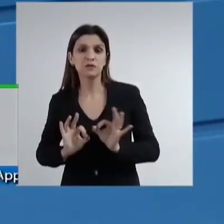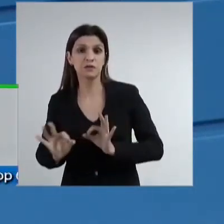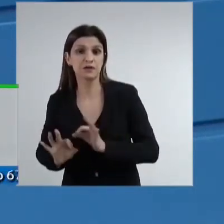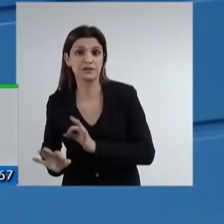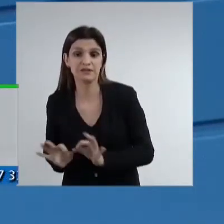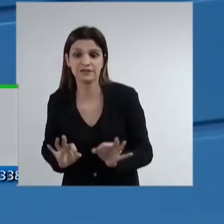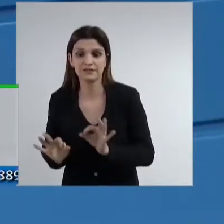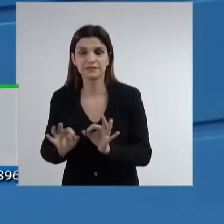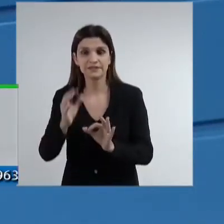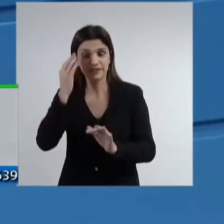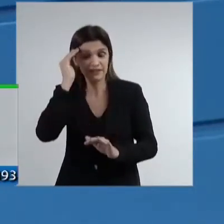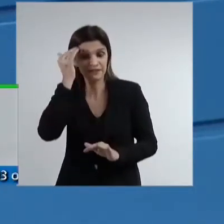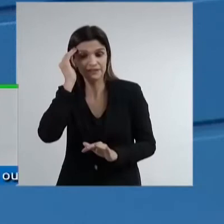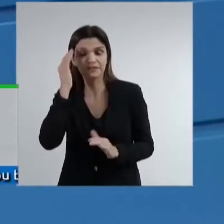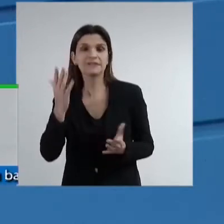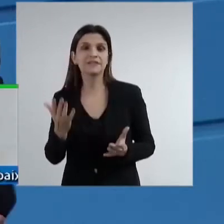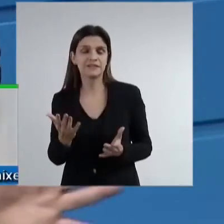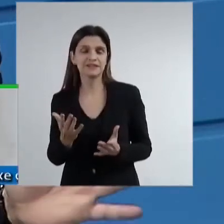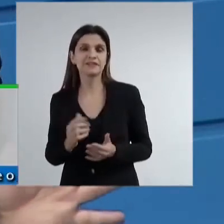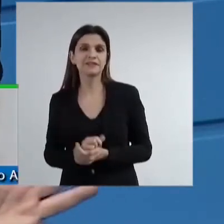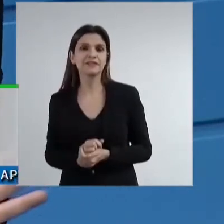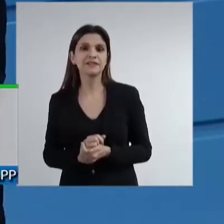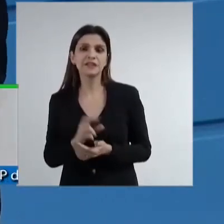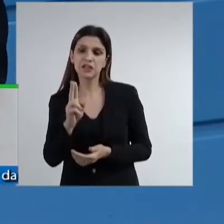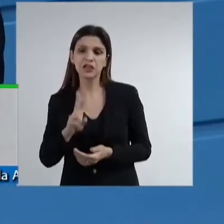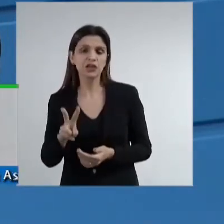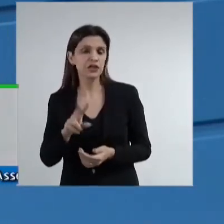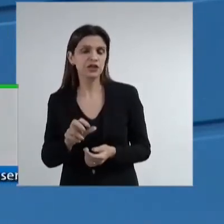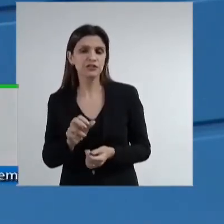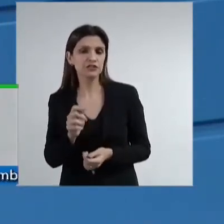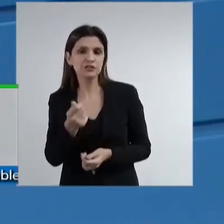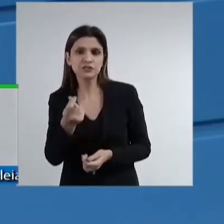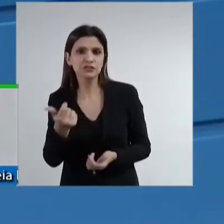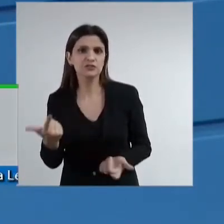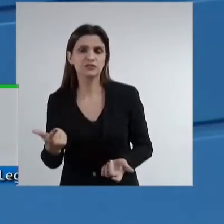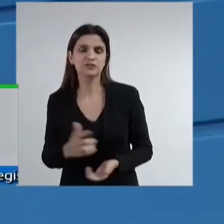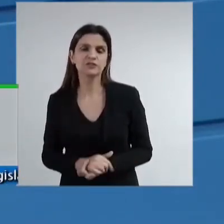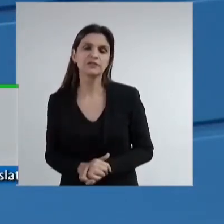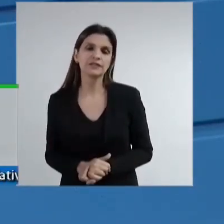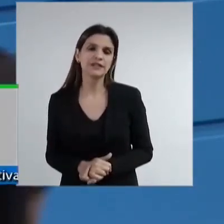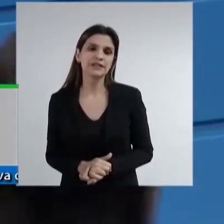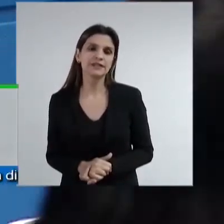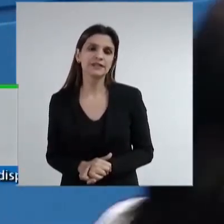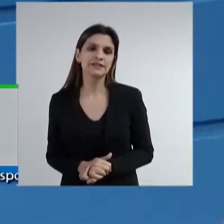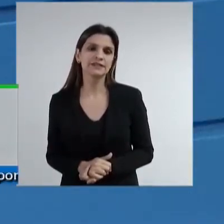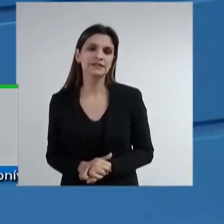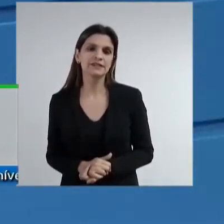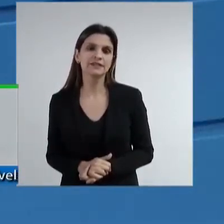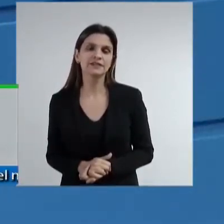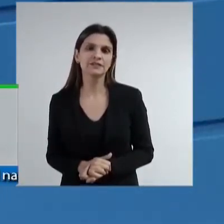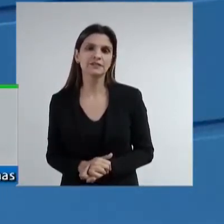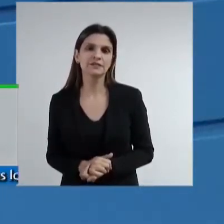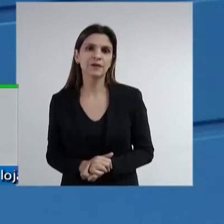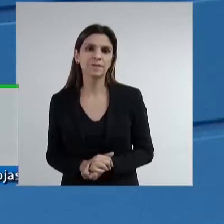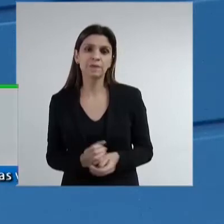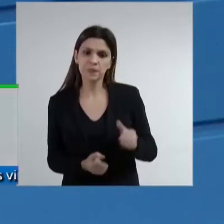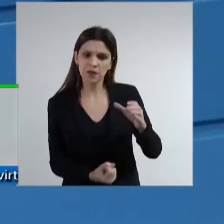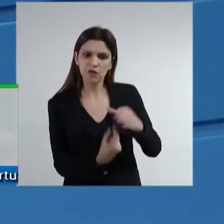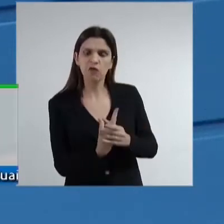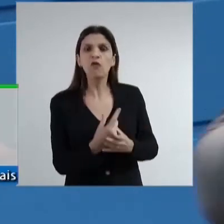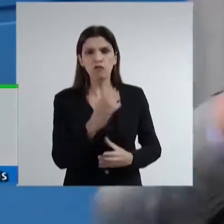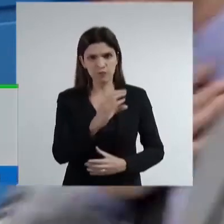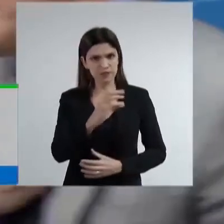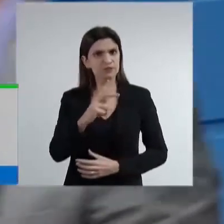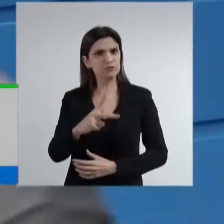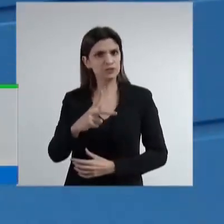para a formação do CPI. Só finalizando, nós já tivemos a experiência nessa casa também, de formação de CPI contra a